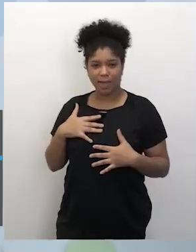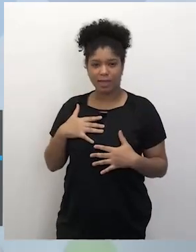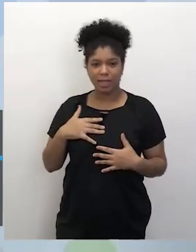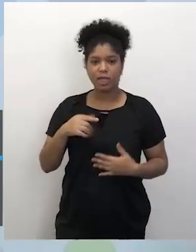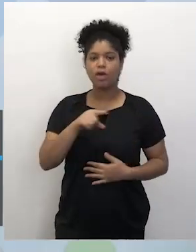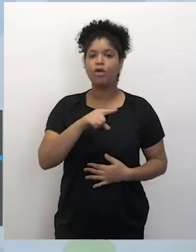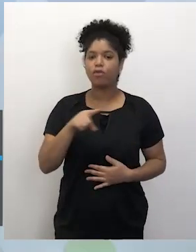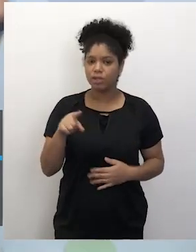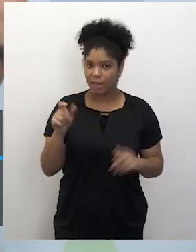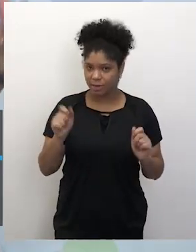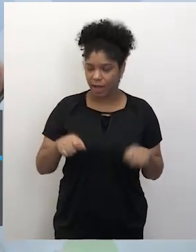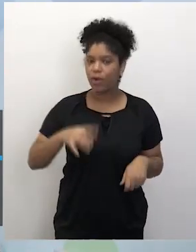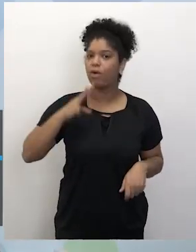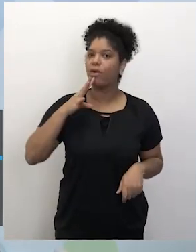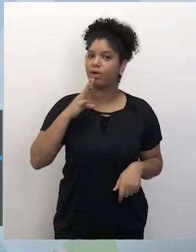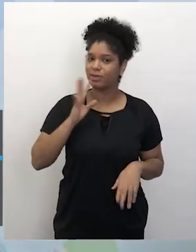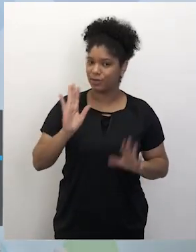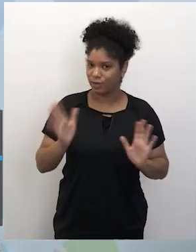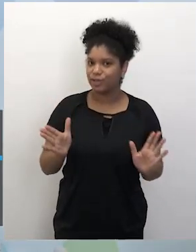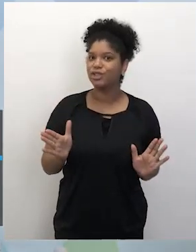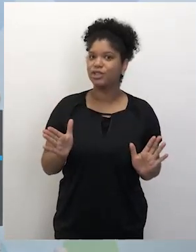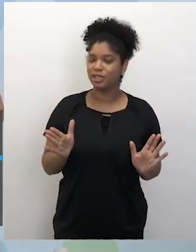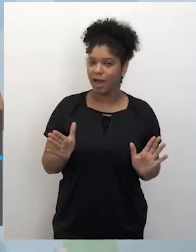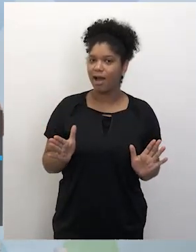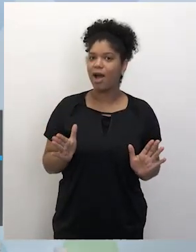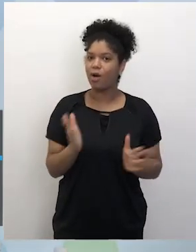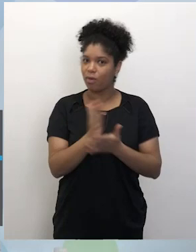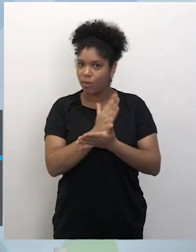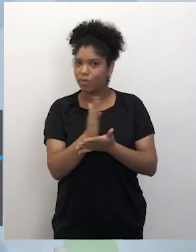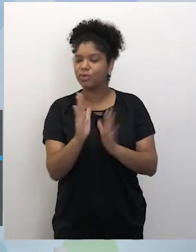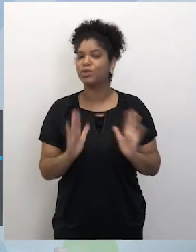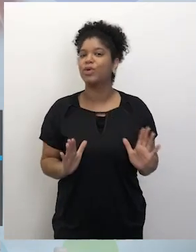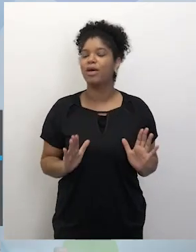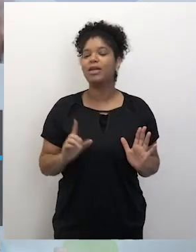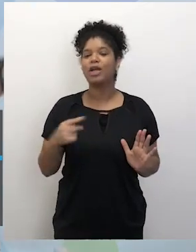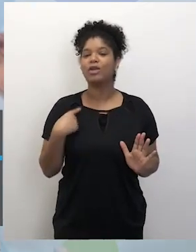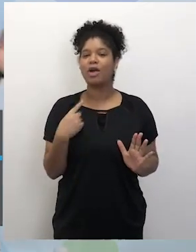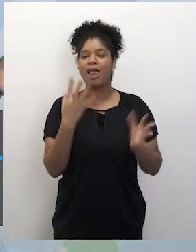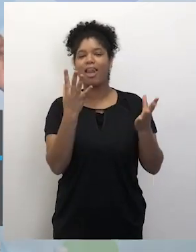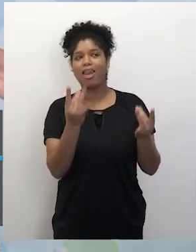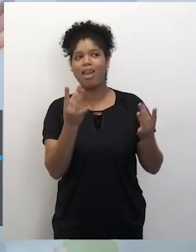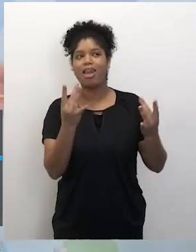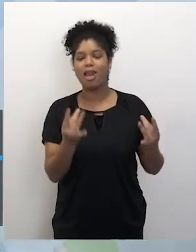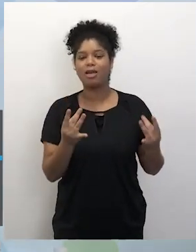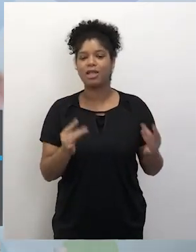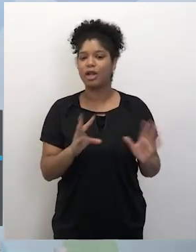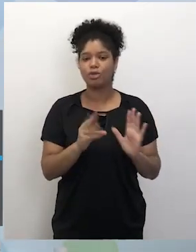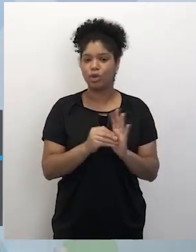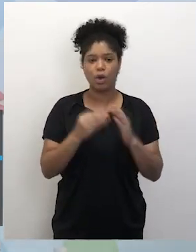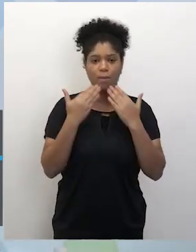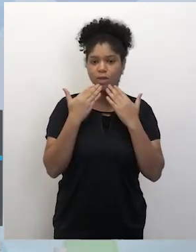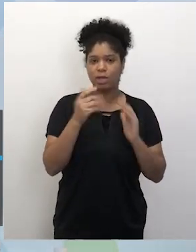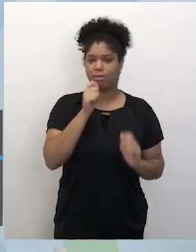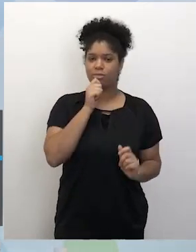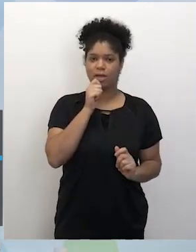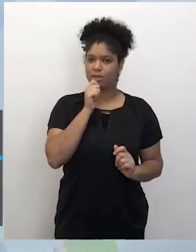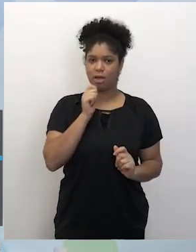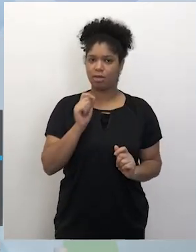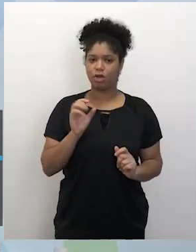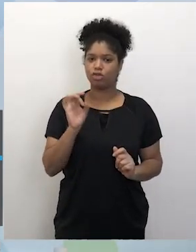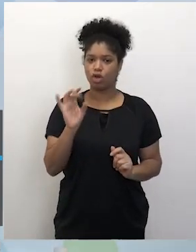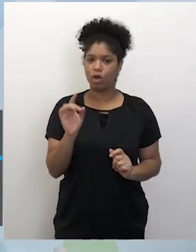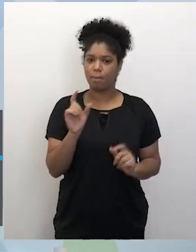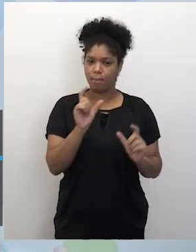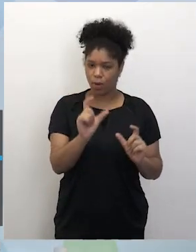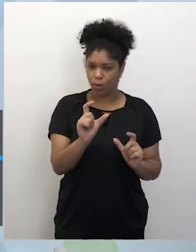vocês já conhecem muitos deles, então a gente não vai ficar muito tempo, né, Juliana? Em cada bloco, não.